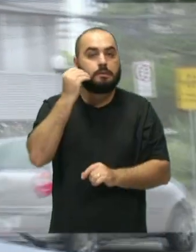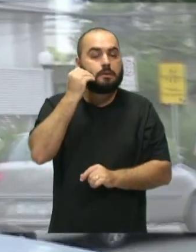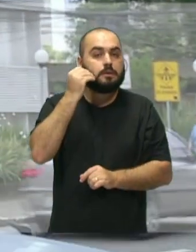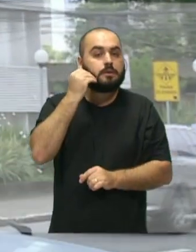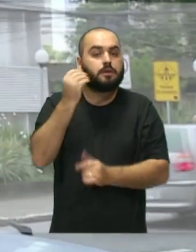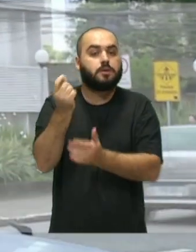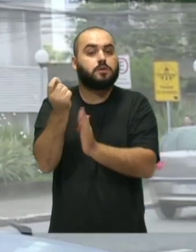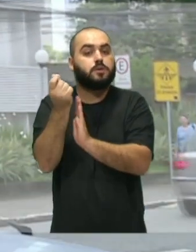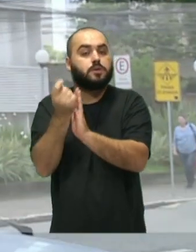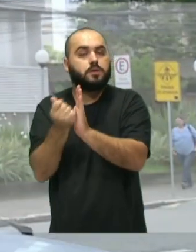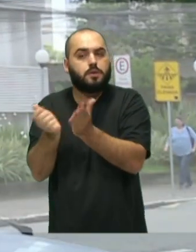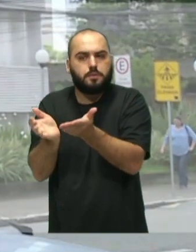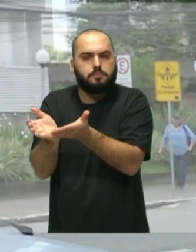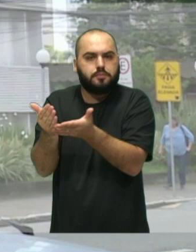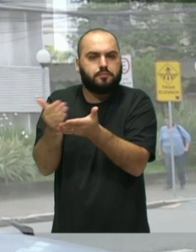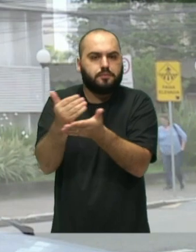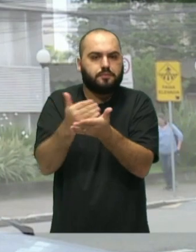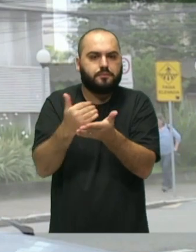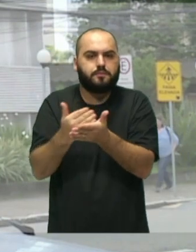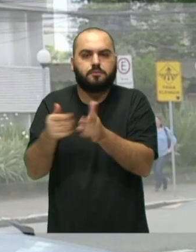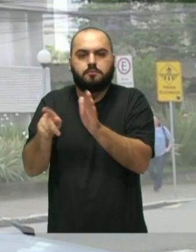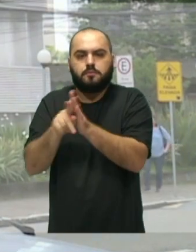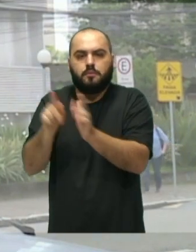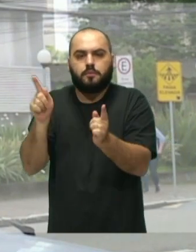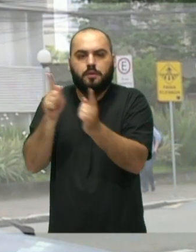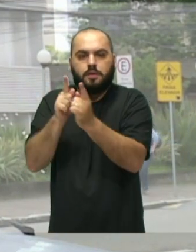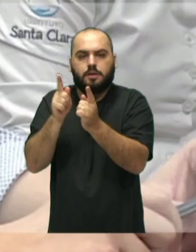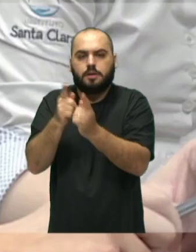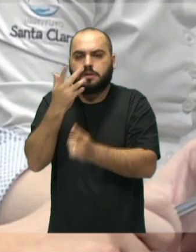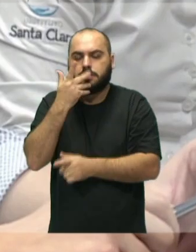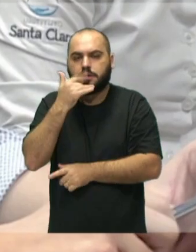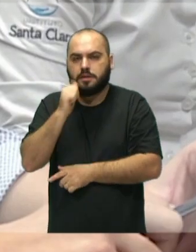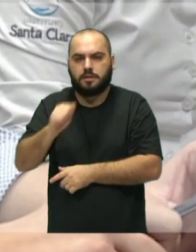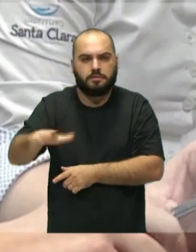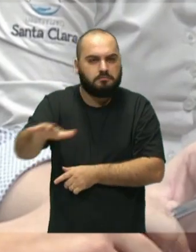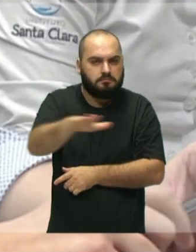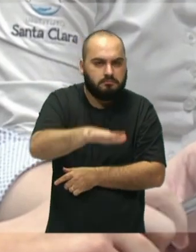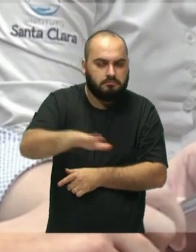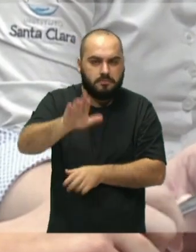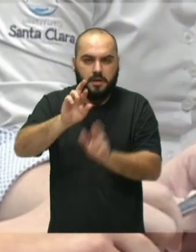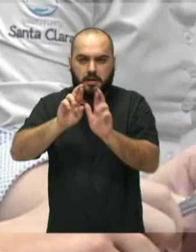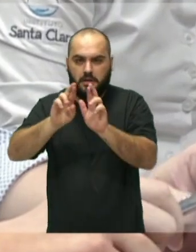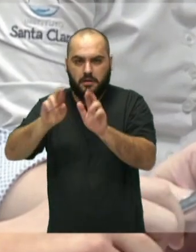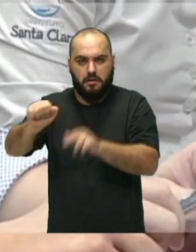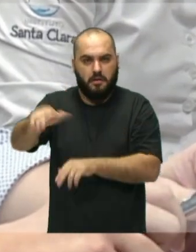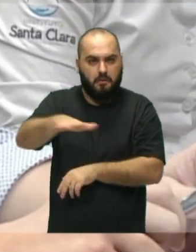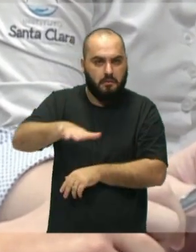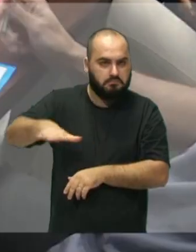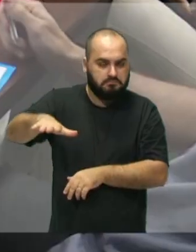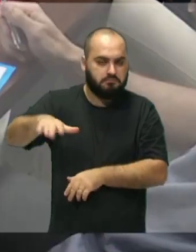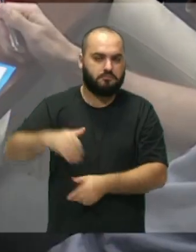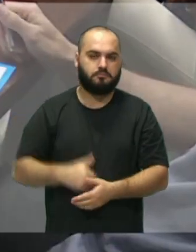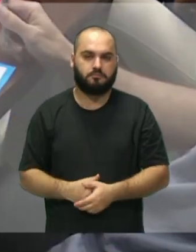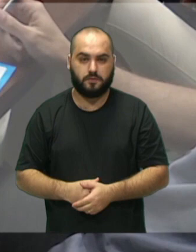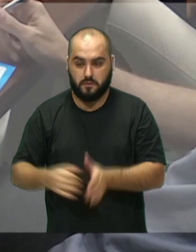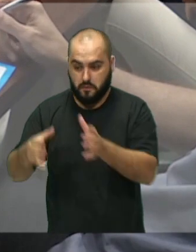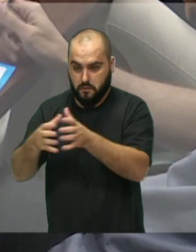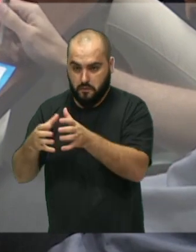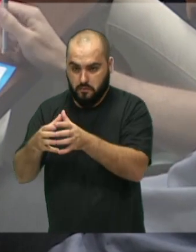de recursos para a unidade que atende crianças de toda a região as equipes das duas instituições